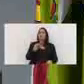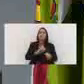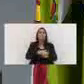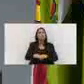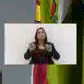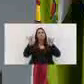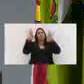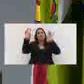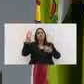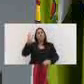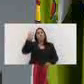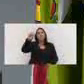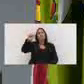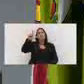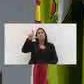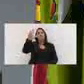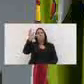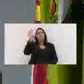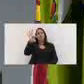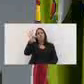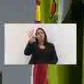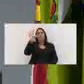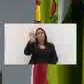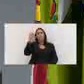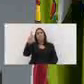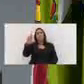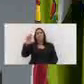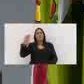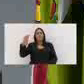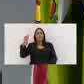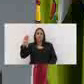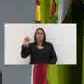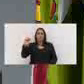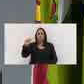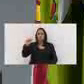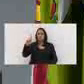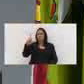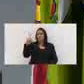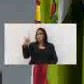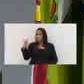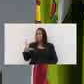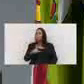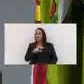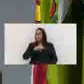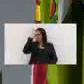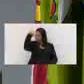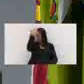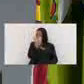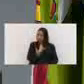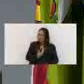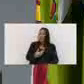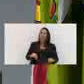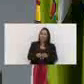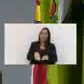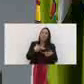Baldi, tive a satisfação e a honra de também ser o senhor meu professor assim que iniciei na